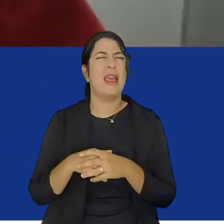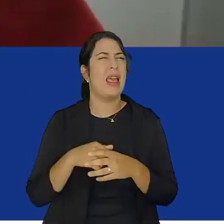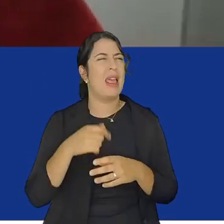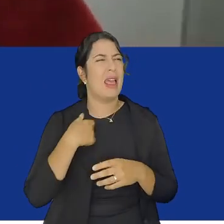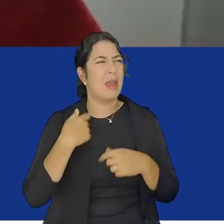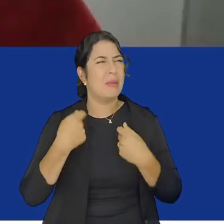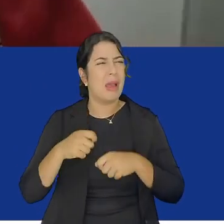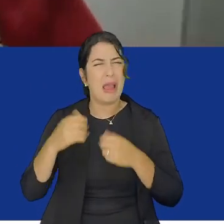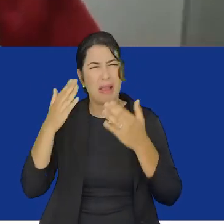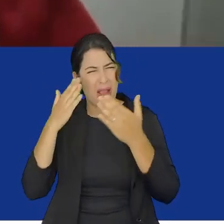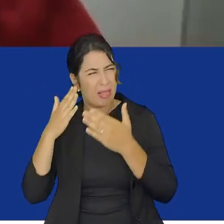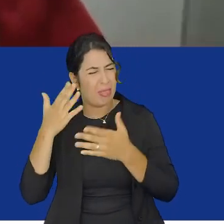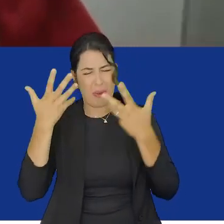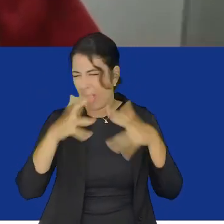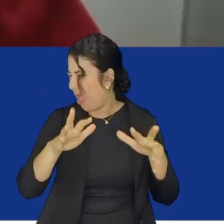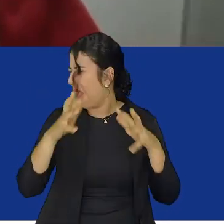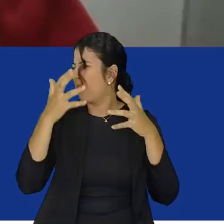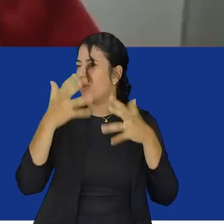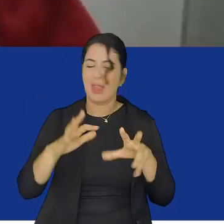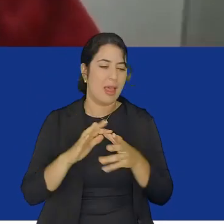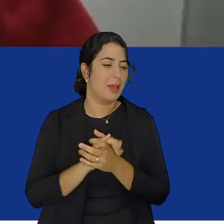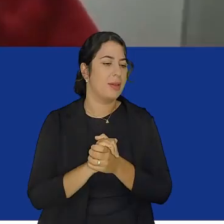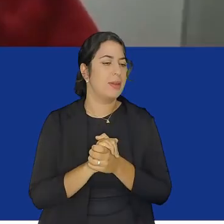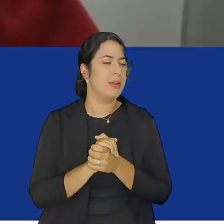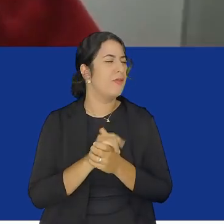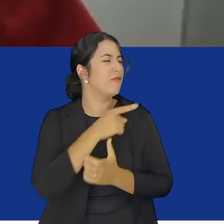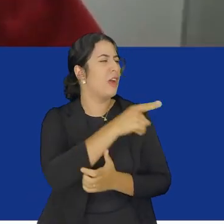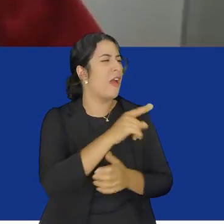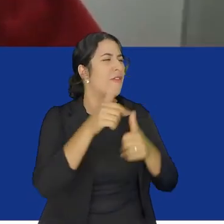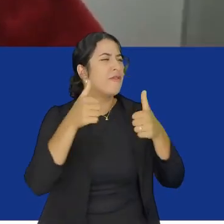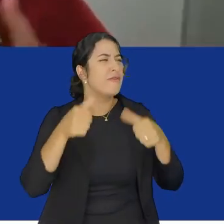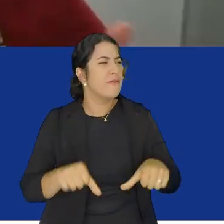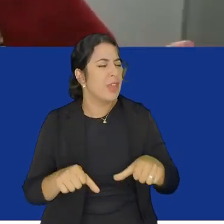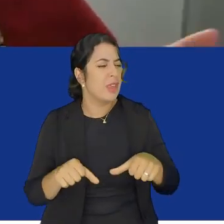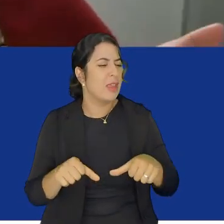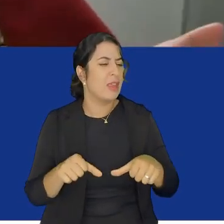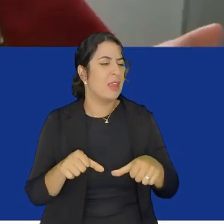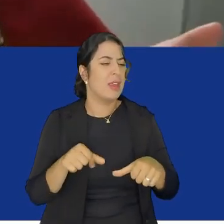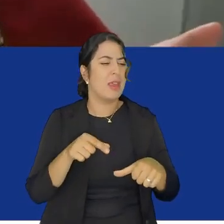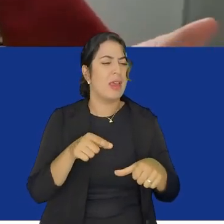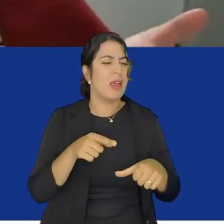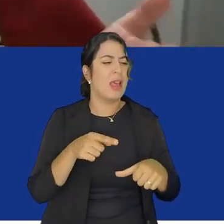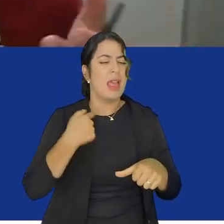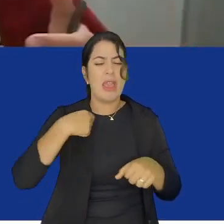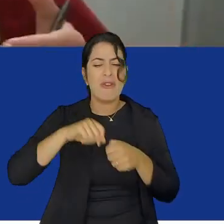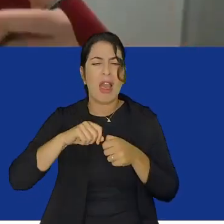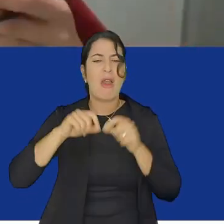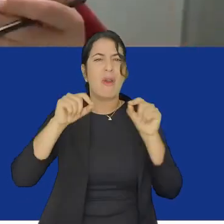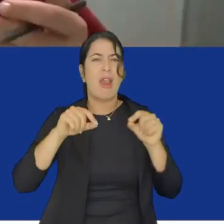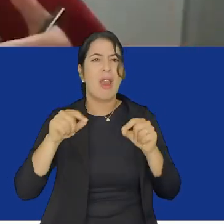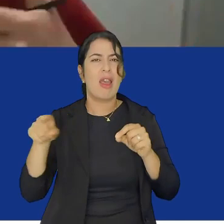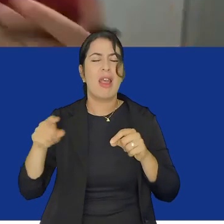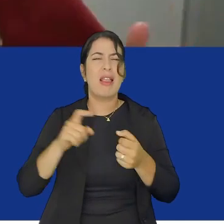psicológico, eu não quero que você fique aqui para dizer o que eu tenho que fazer. Eu não falo que você tem que eu falo, fazer. A